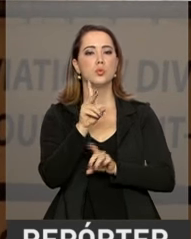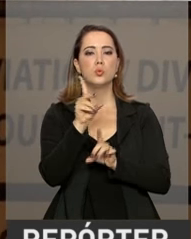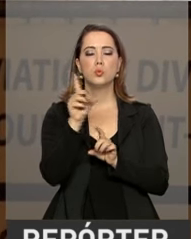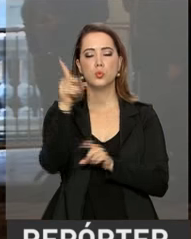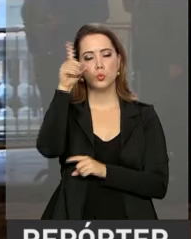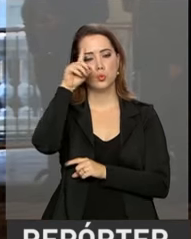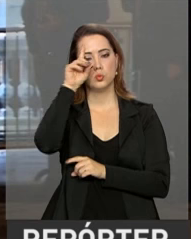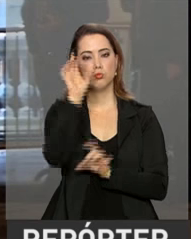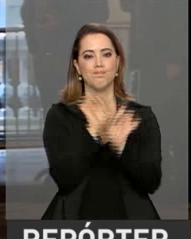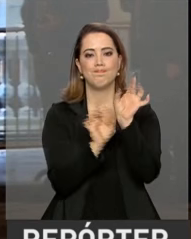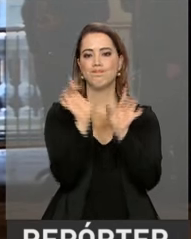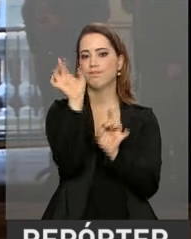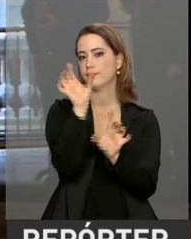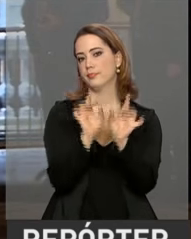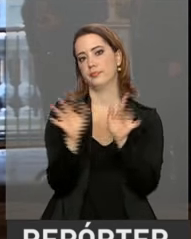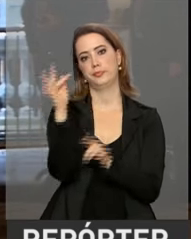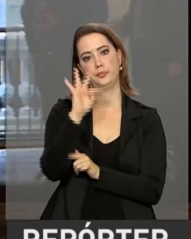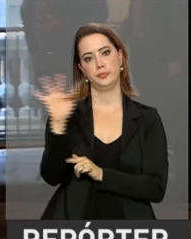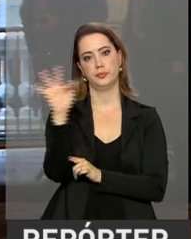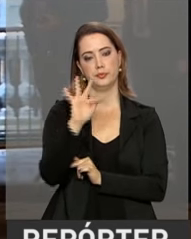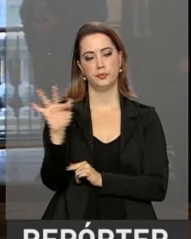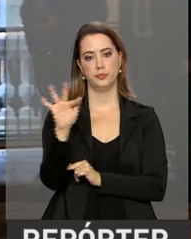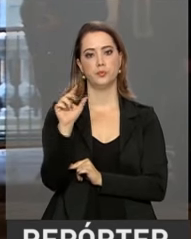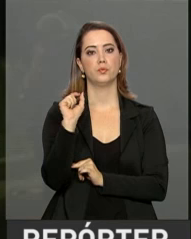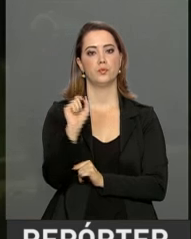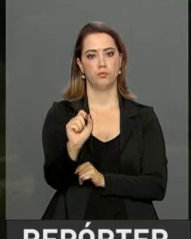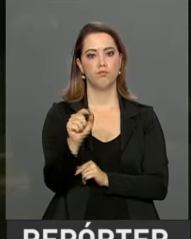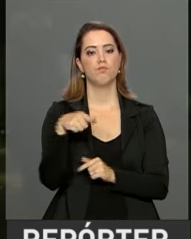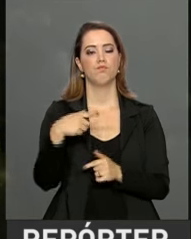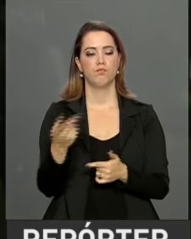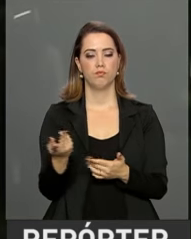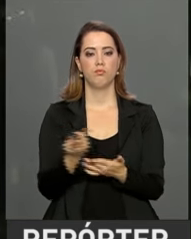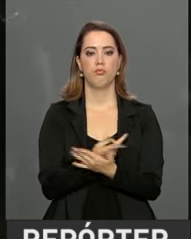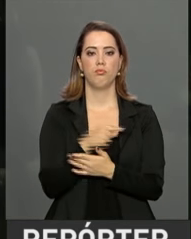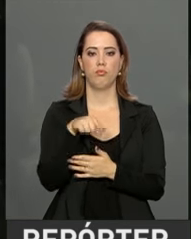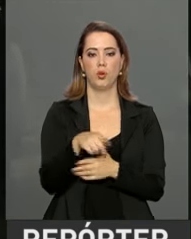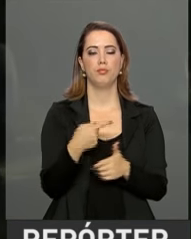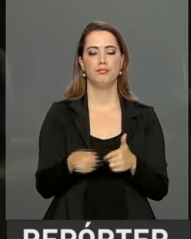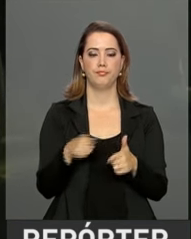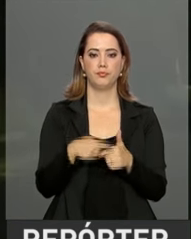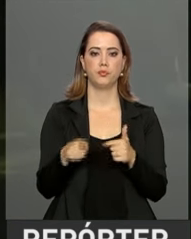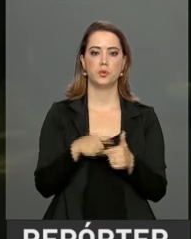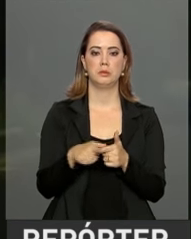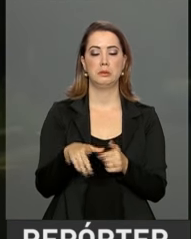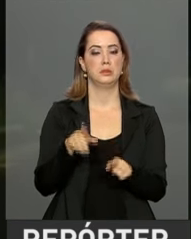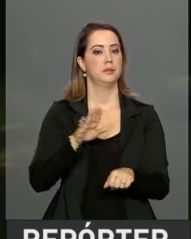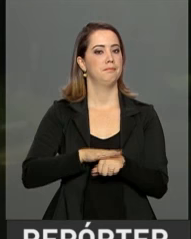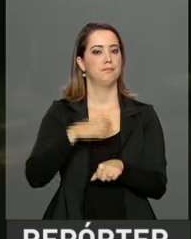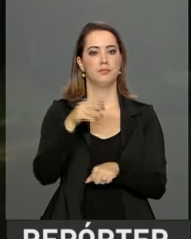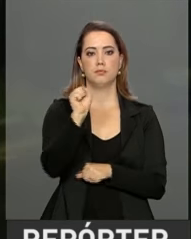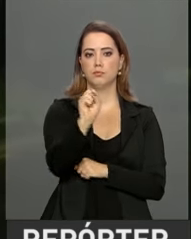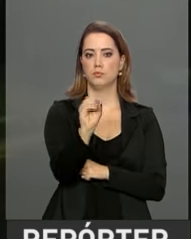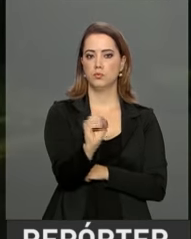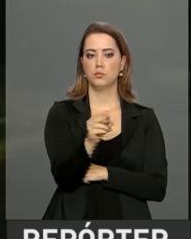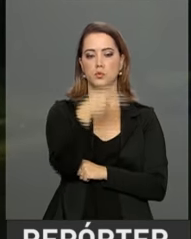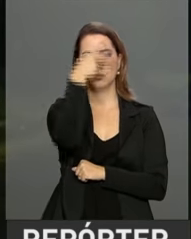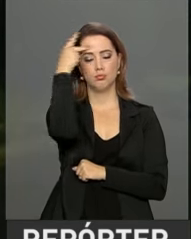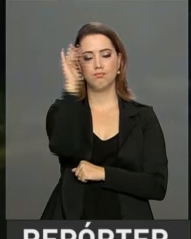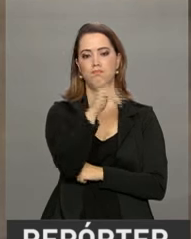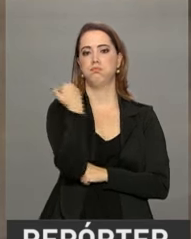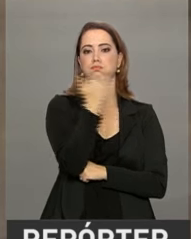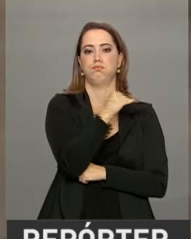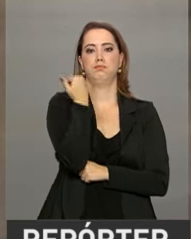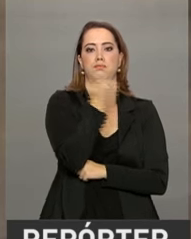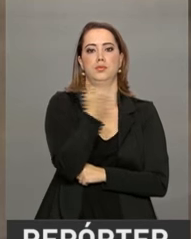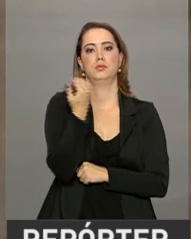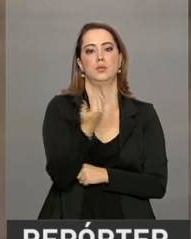Bastilha, uma data muito tradicional, muito comemorada lá na França. Esse atentado, portanto, deixou mais de 80 mortos e mais de